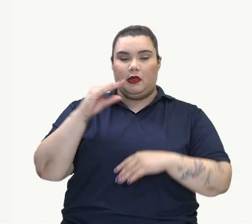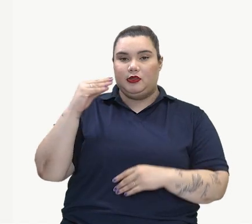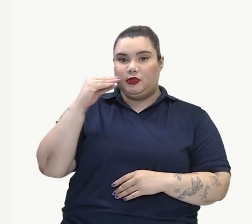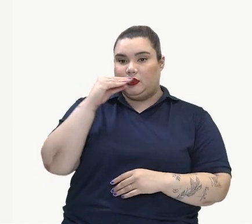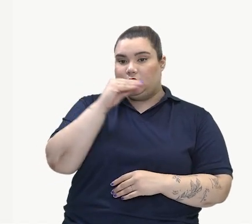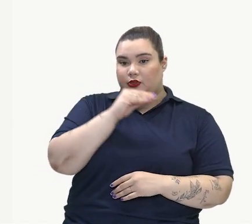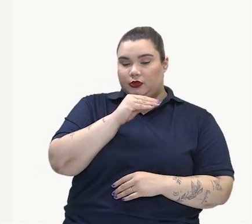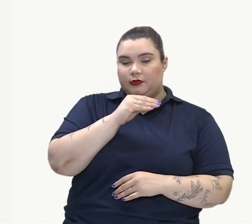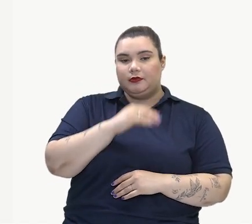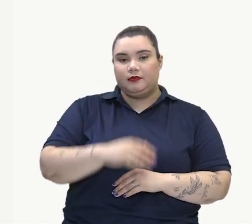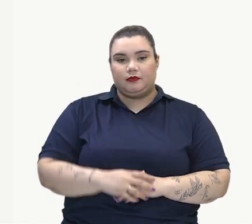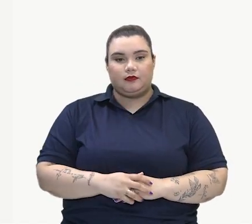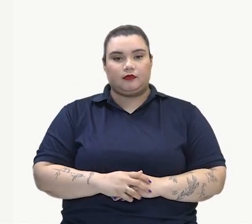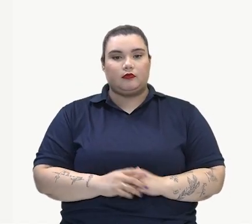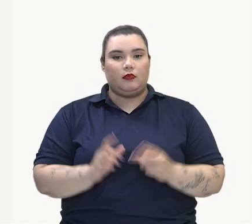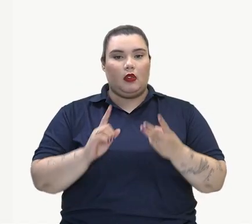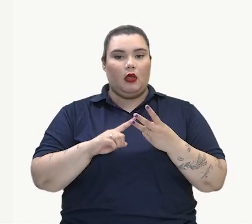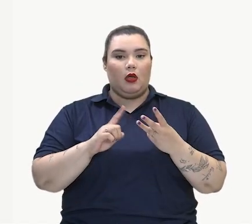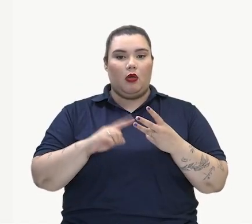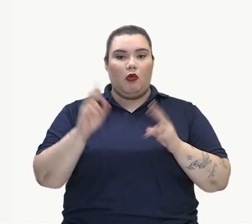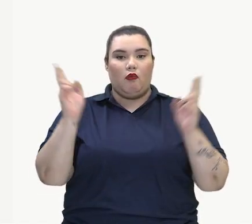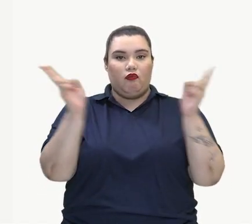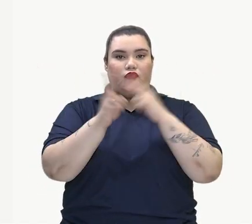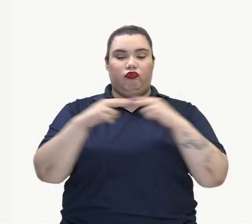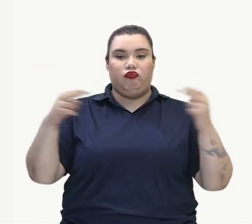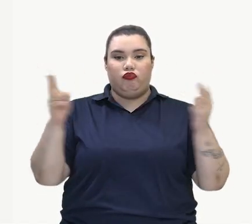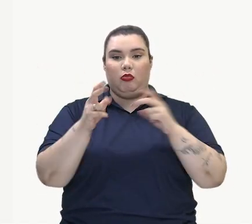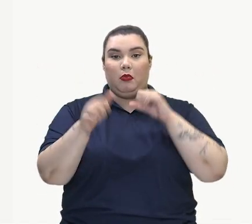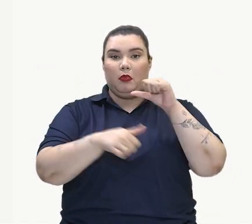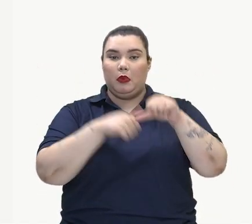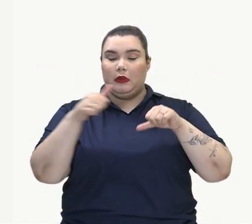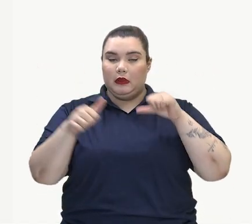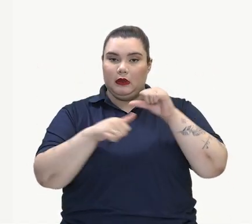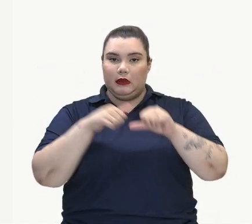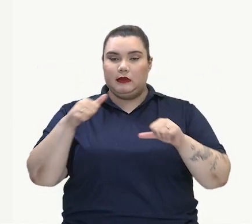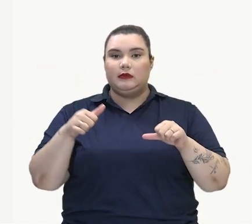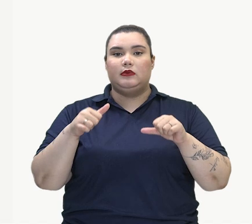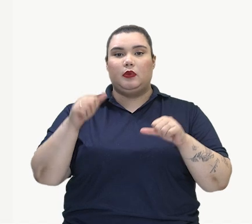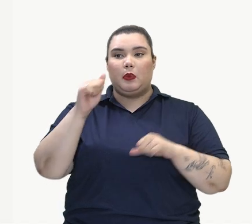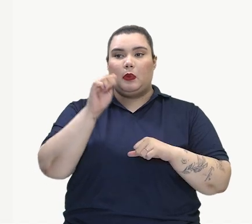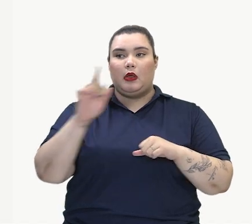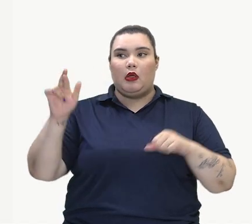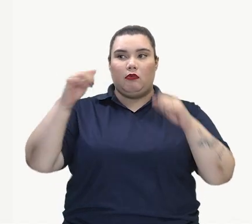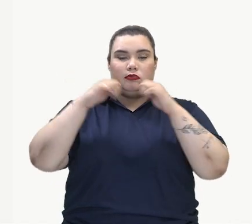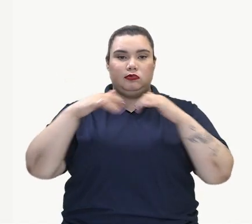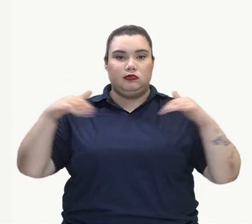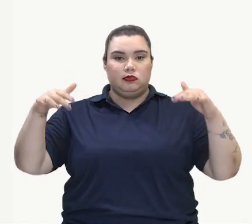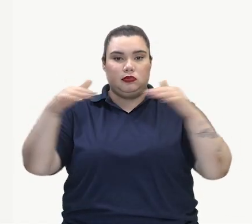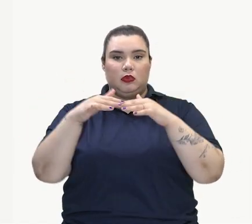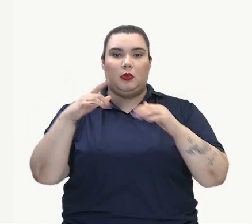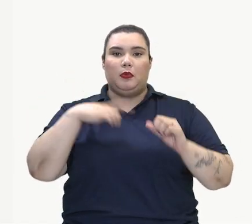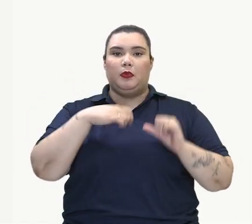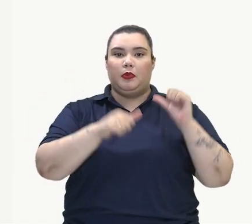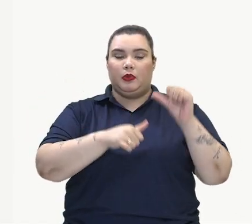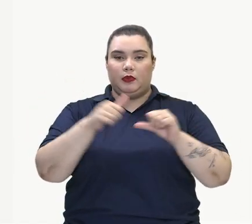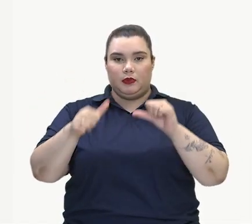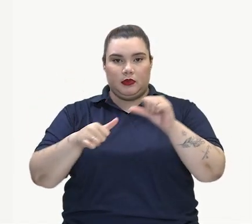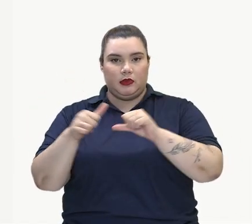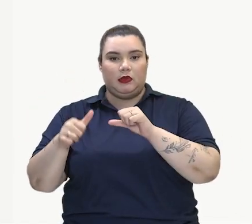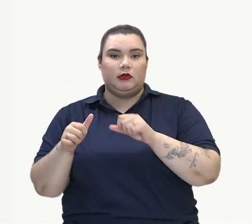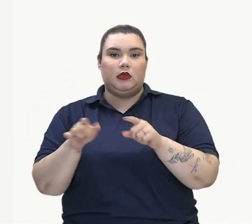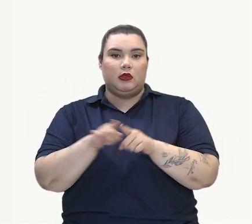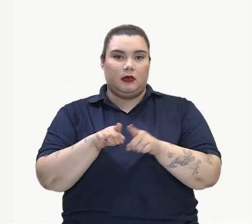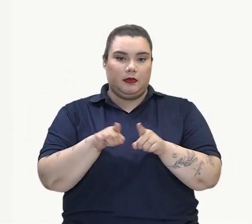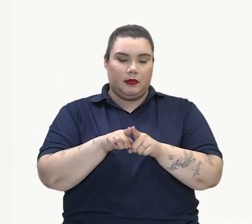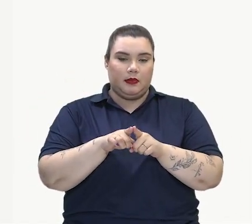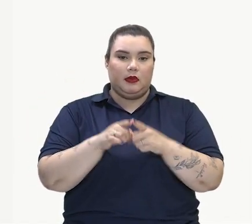Ainda a alteração dos ventos e a circulação atmosférica, né? Isso tudo ainda altera os ventos e a circulação do ar, interferindo